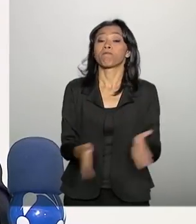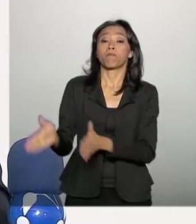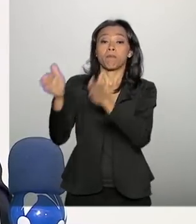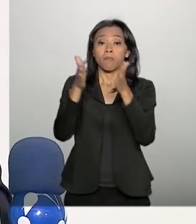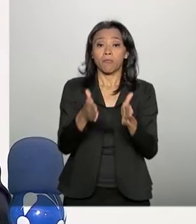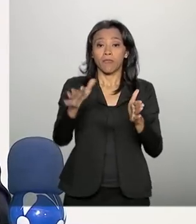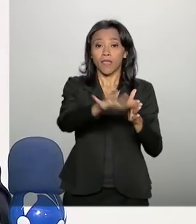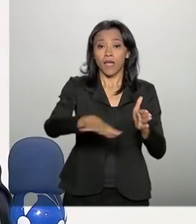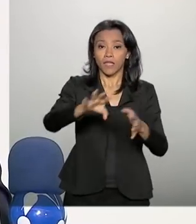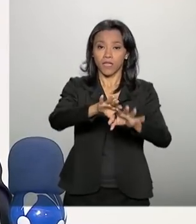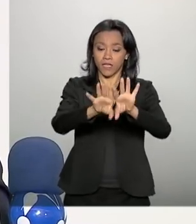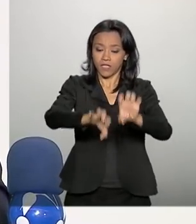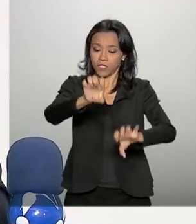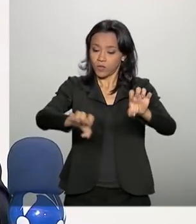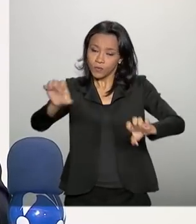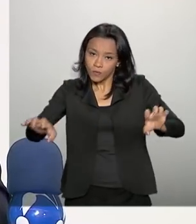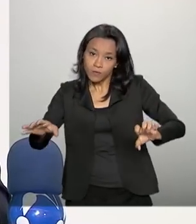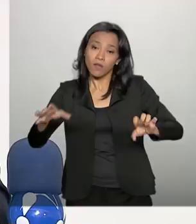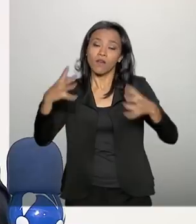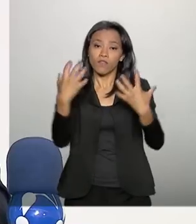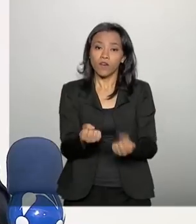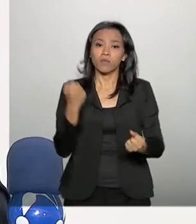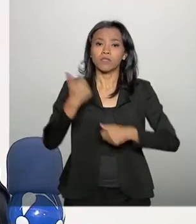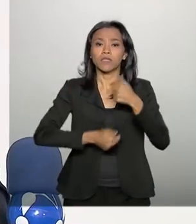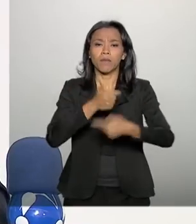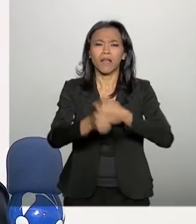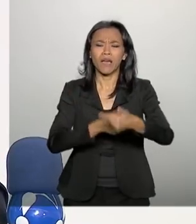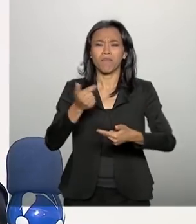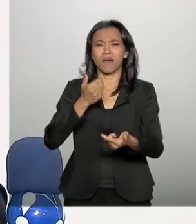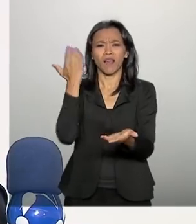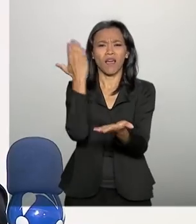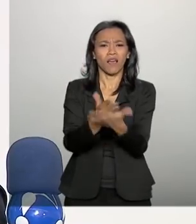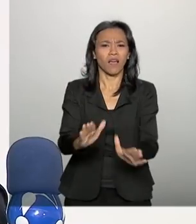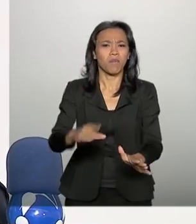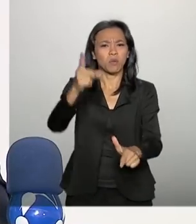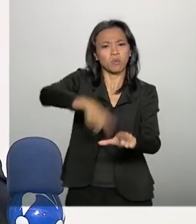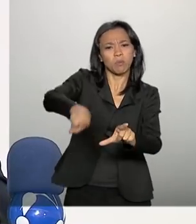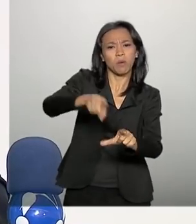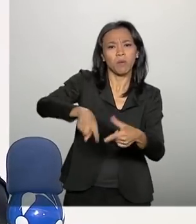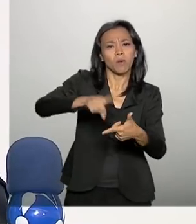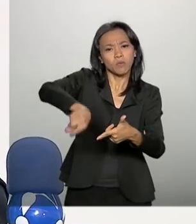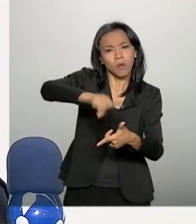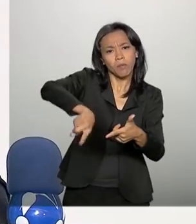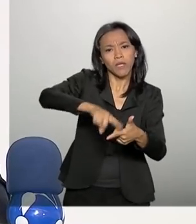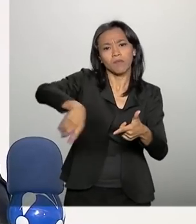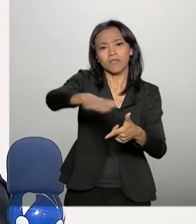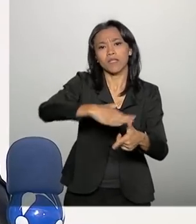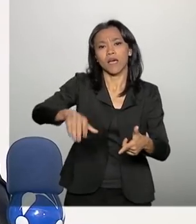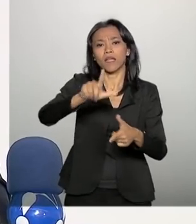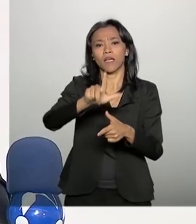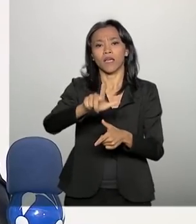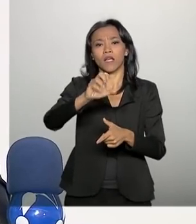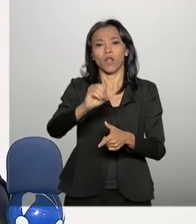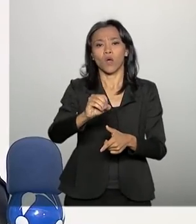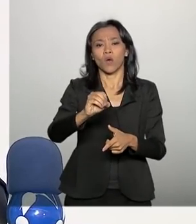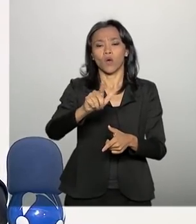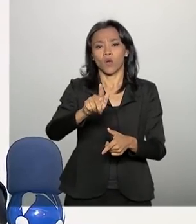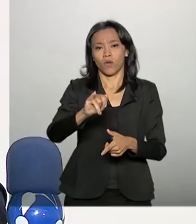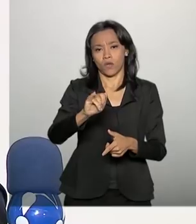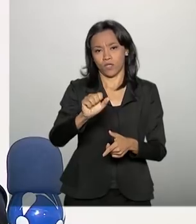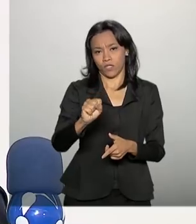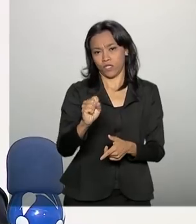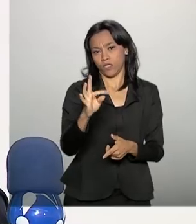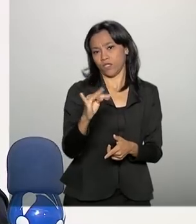infraestrutura trabalharemos para acabar com os gargalos logísticos que tentam